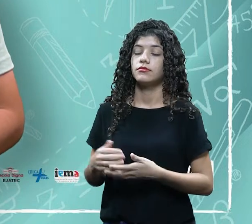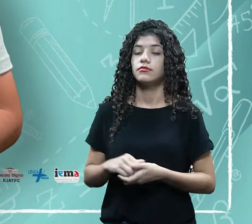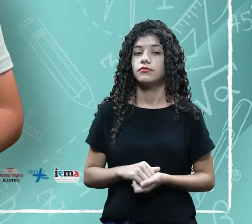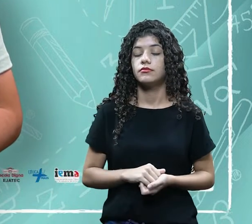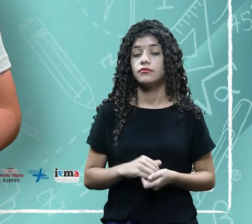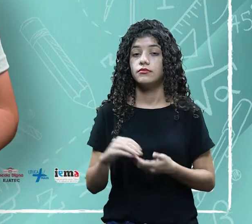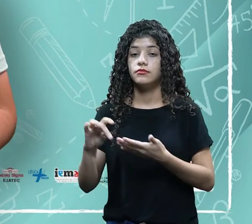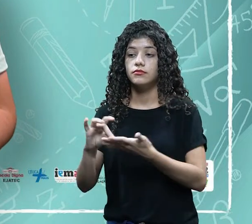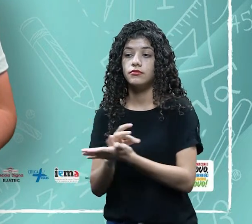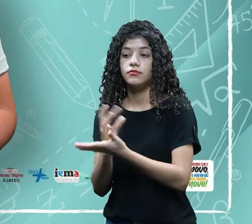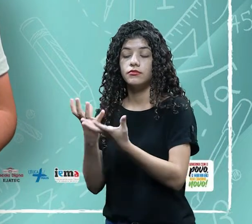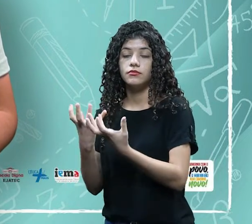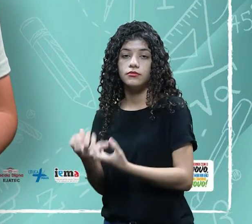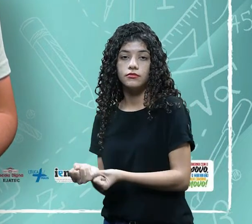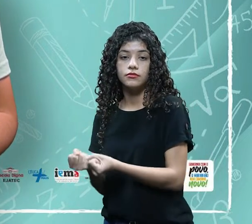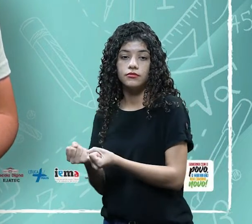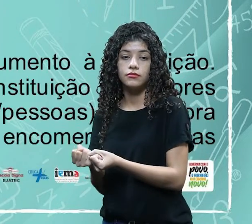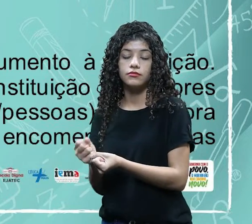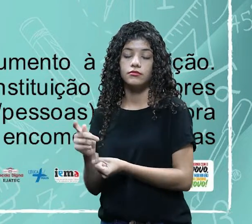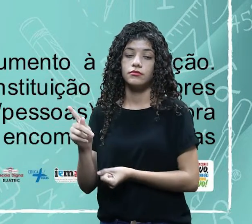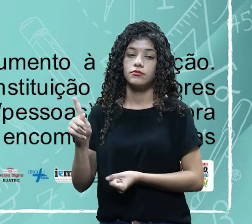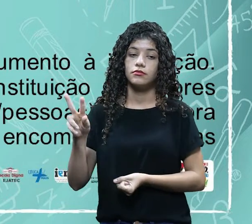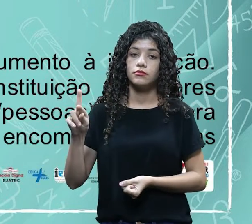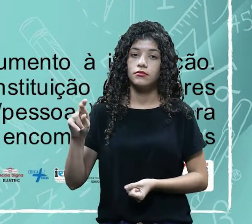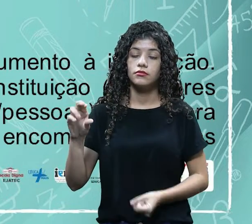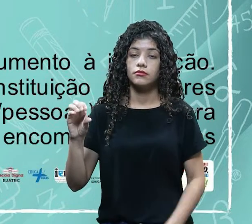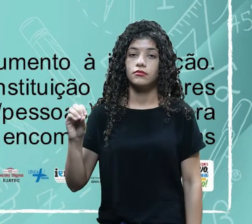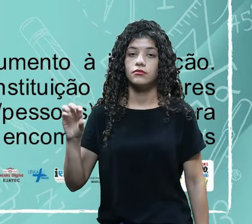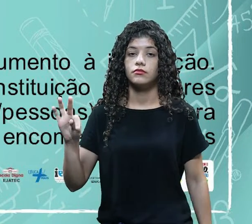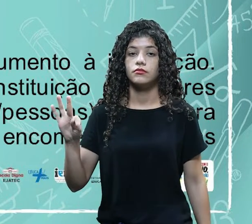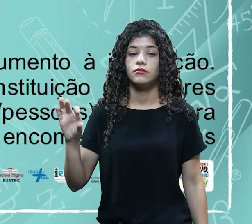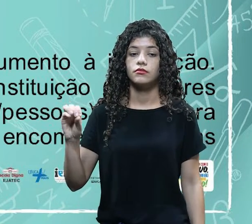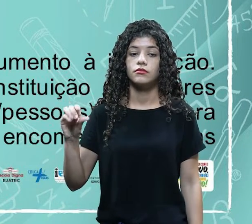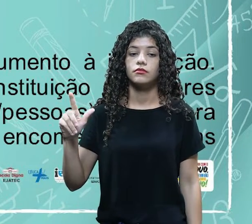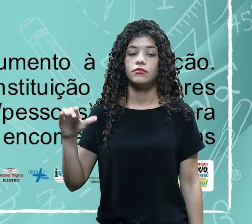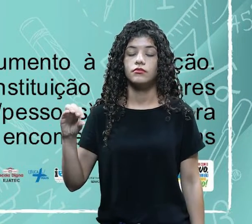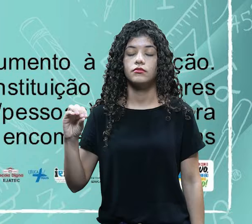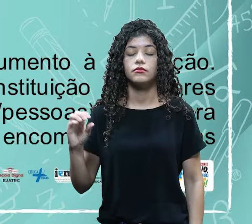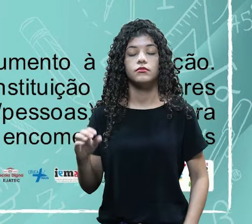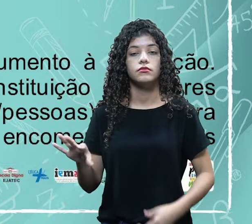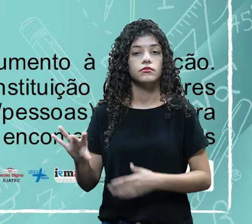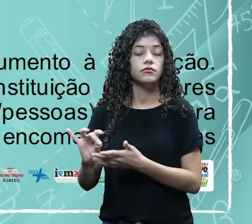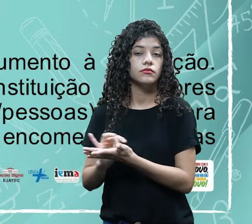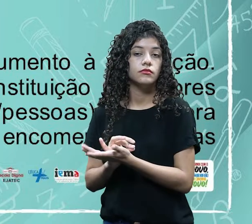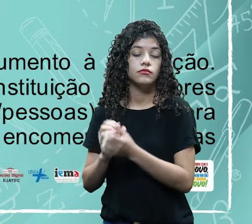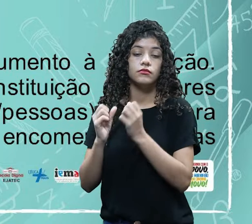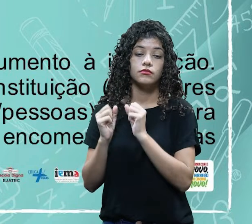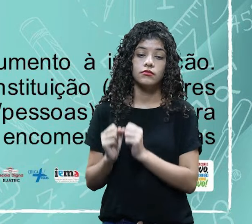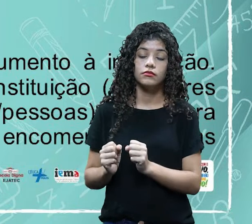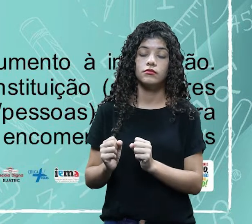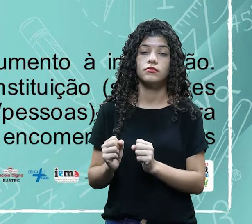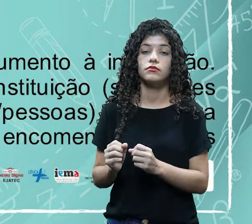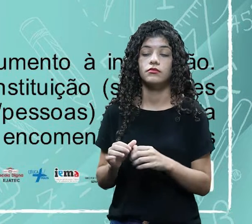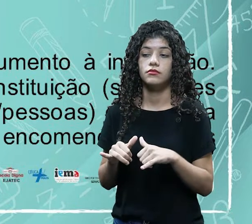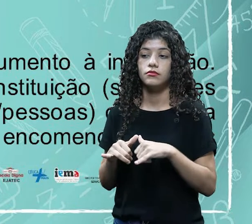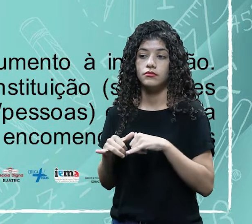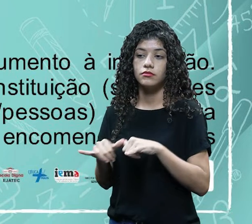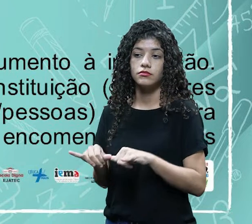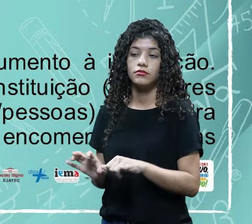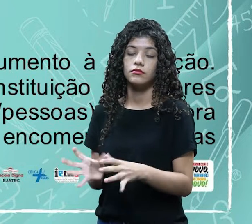aquele documento ele vai ser recebido lá no protocolo, tá bom? Esses documentos, eles podem vir de dentro da instituição,